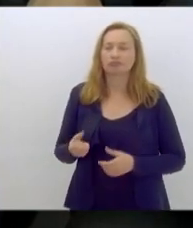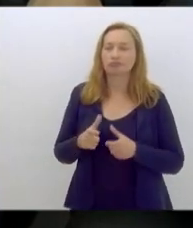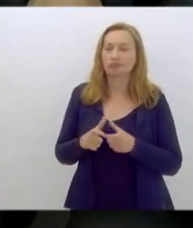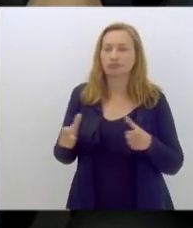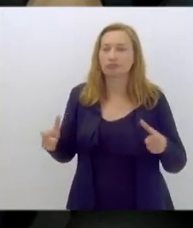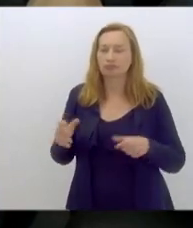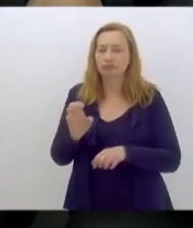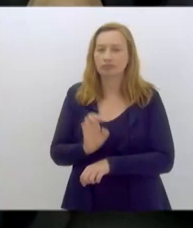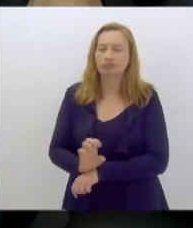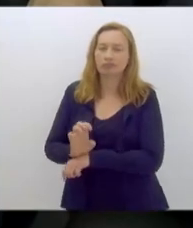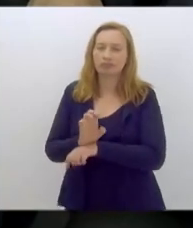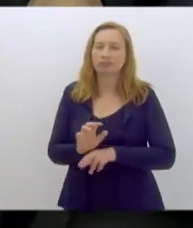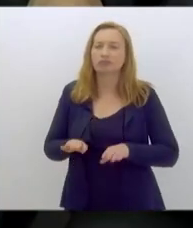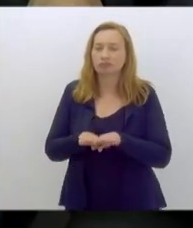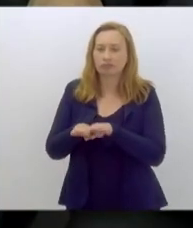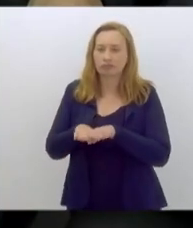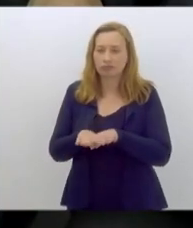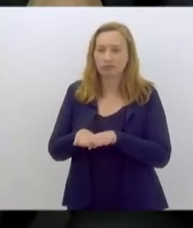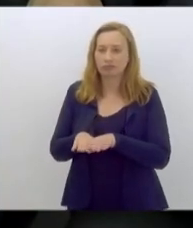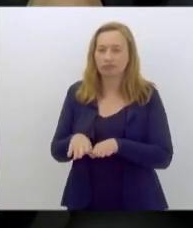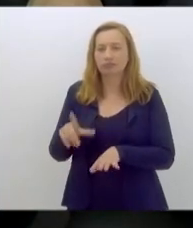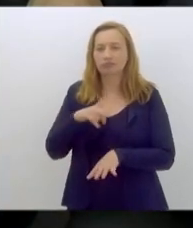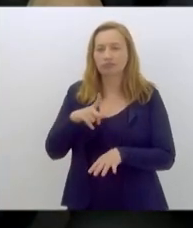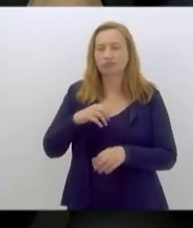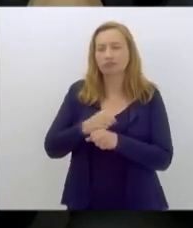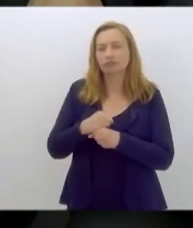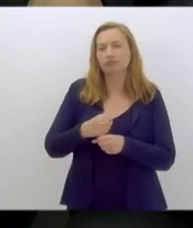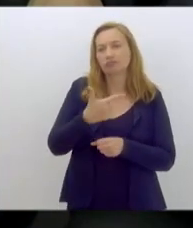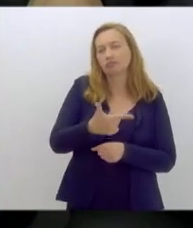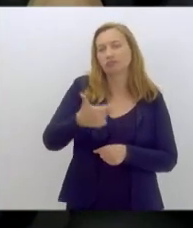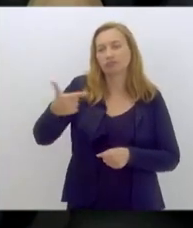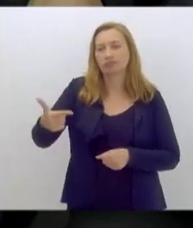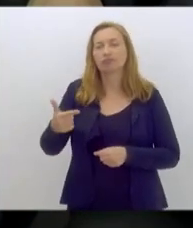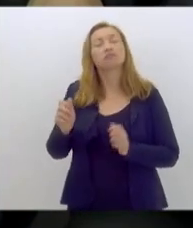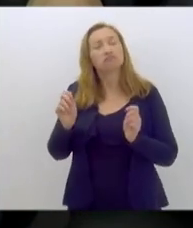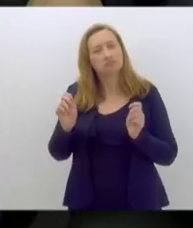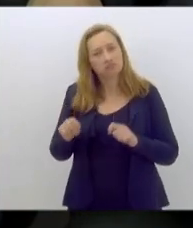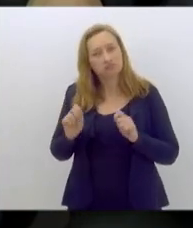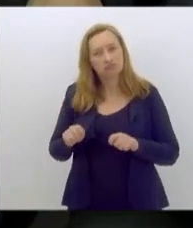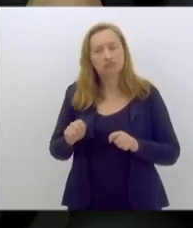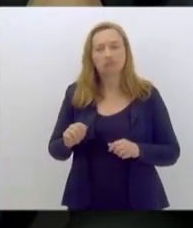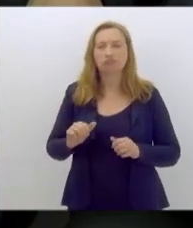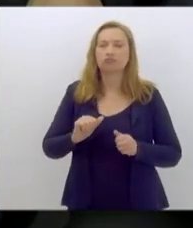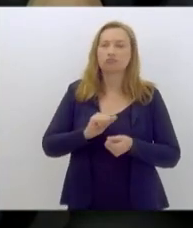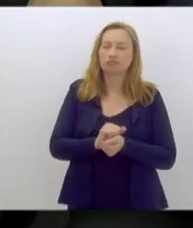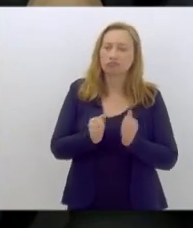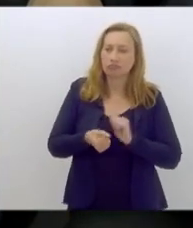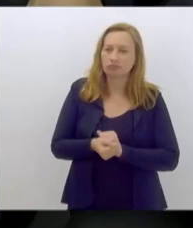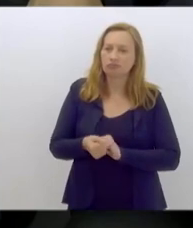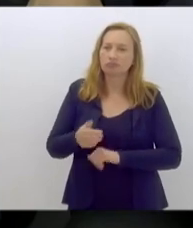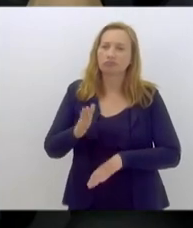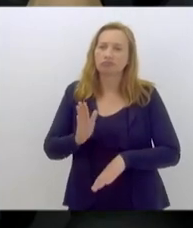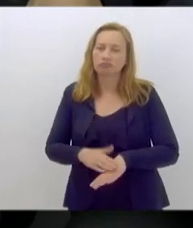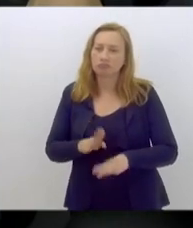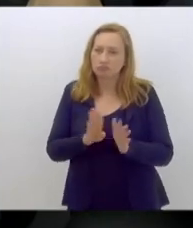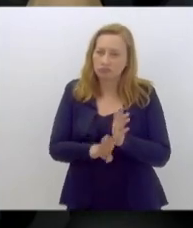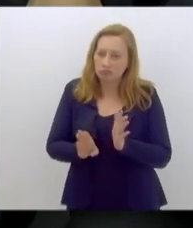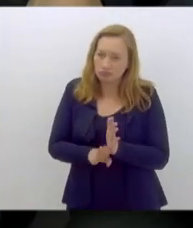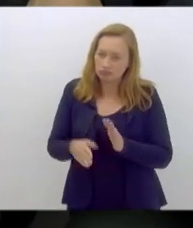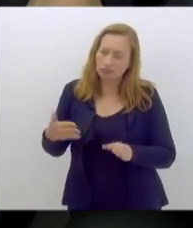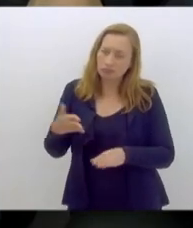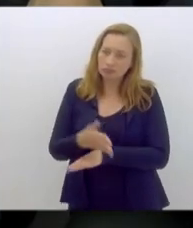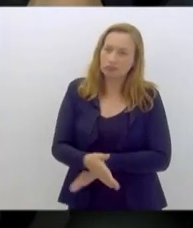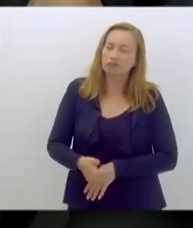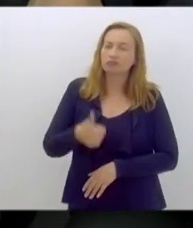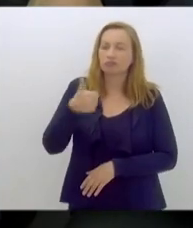se mantém igual ao que a gente teve na pílula de 22 é possível se adequar e ter mais algum tipo de despesa na hora que entrar